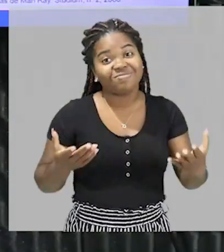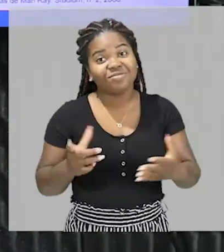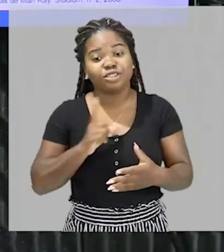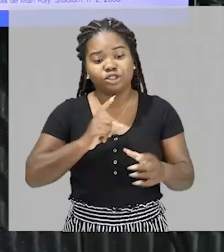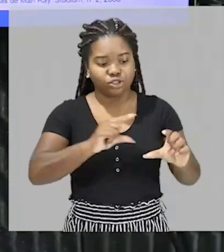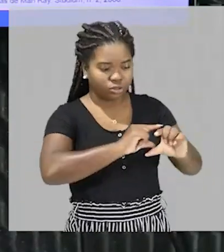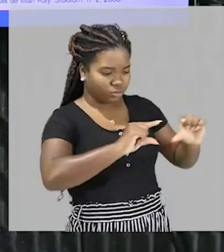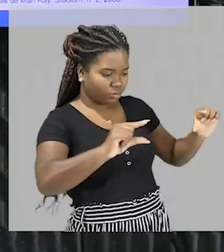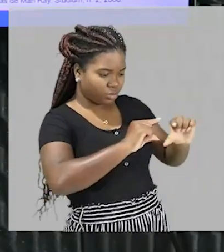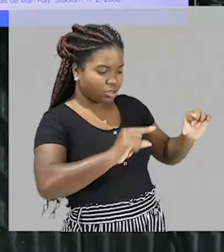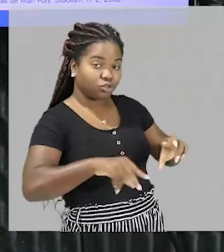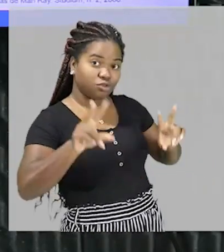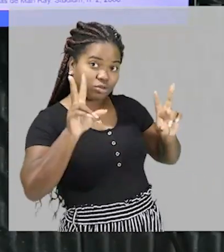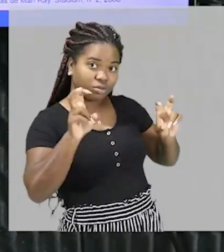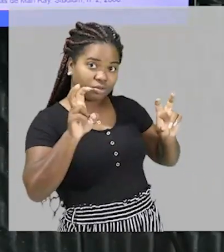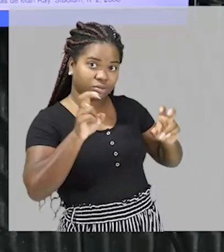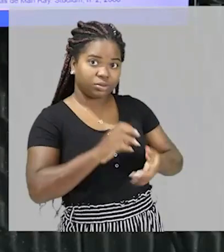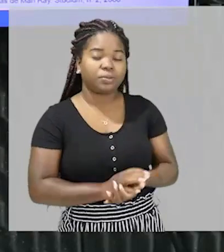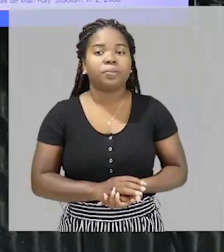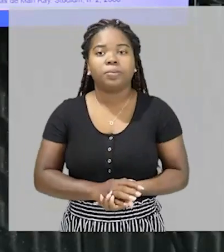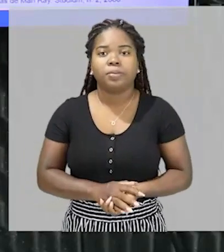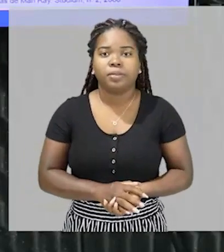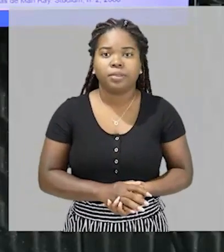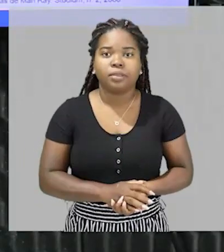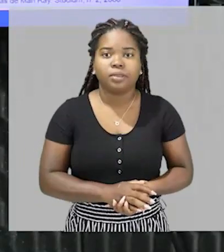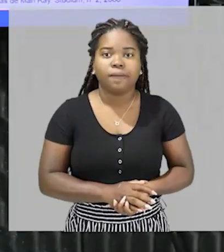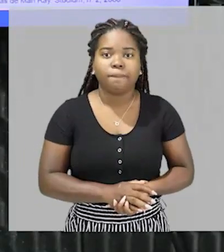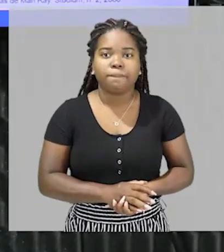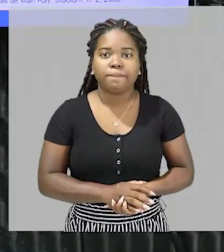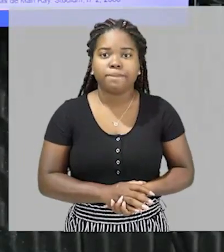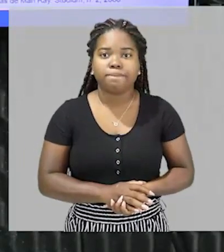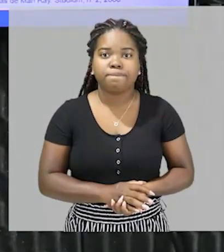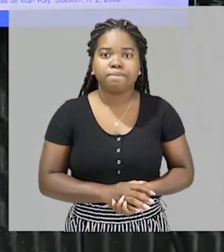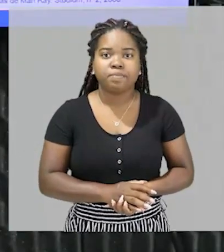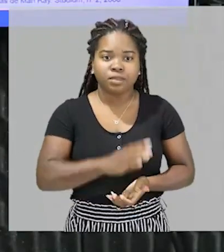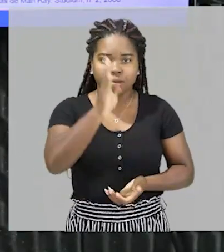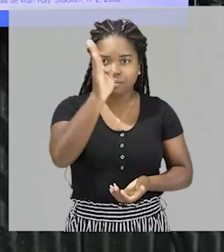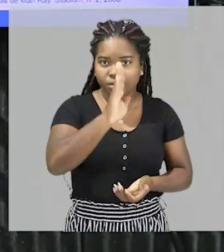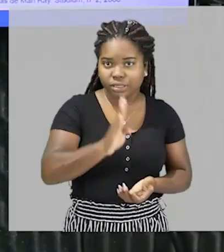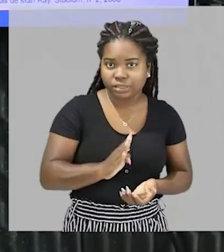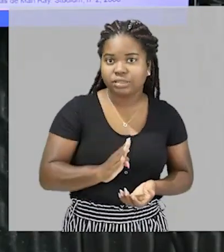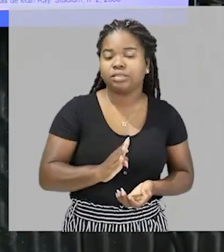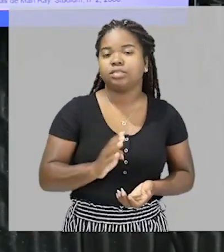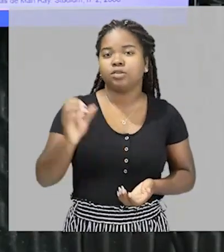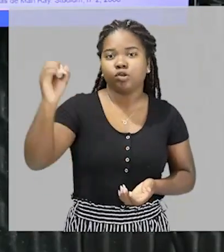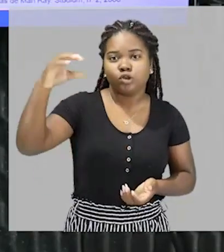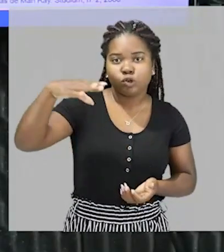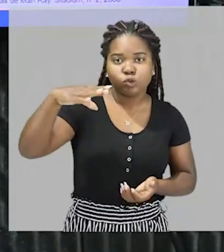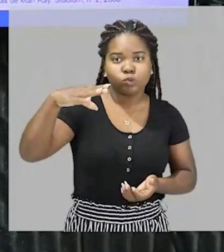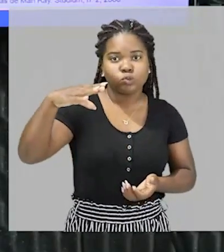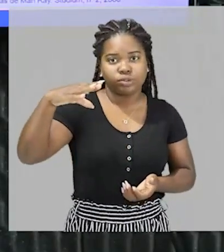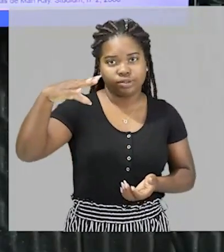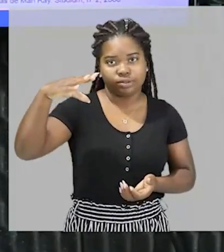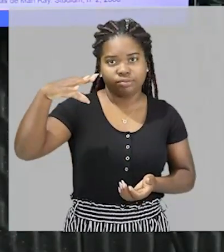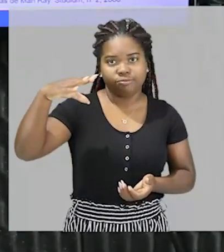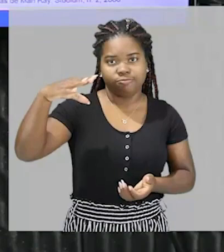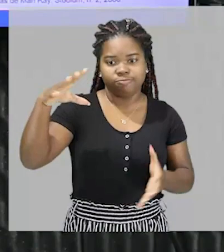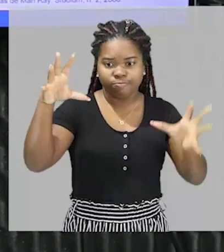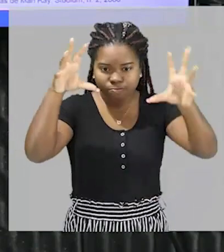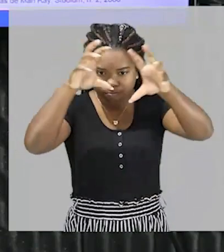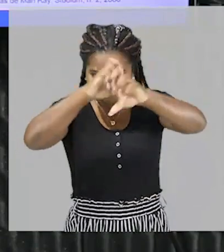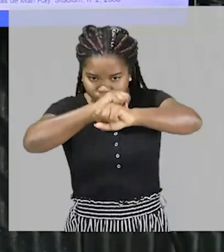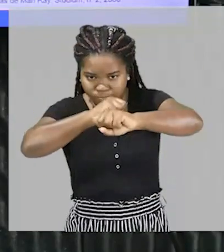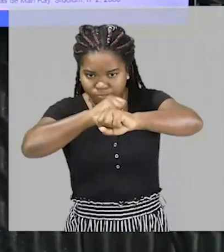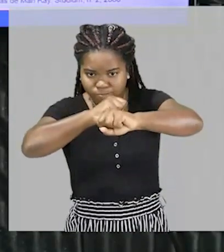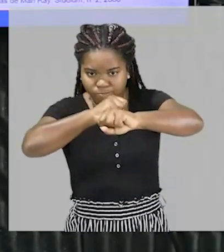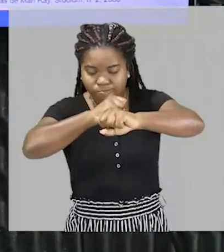Escrito embaixo o título: Brasil, uma luz na escuridão. Isso há mais de 20 anos atrás. Pois é,